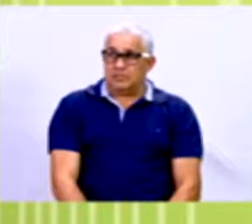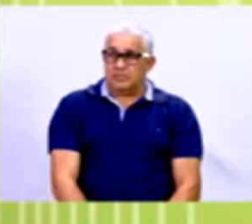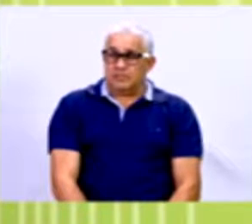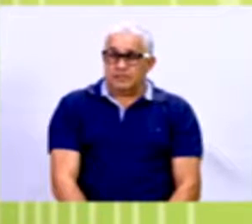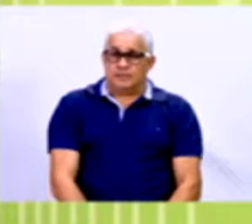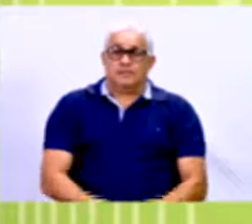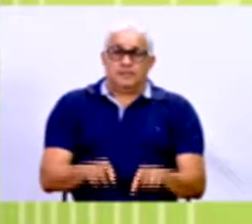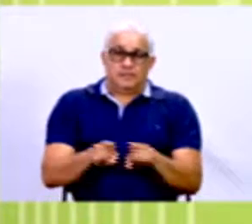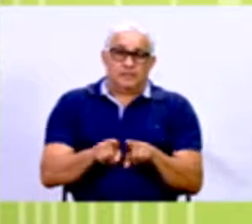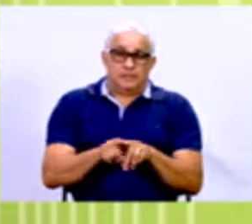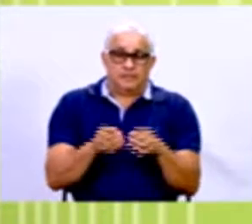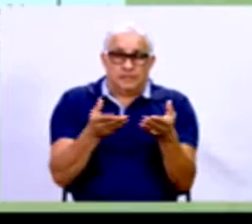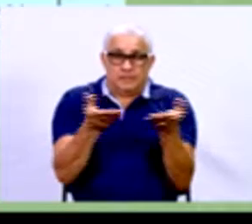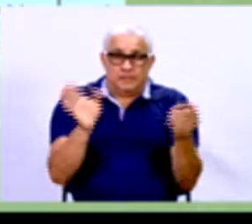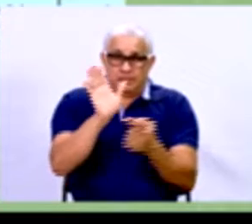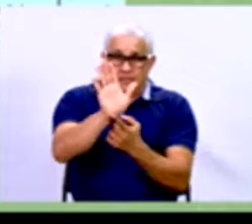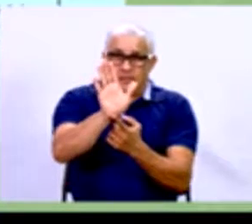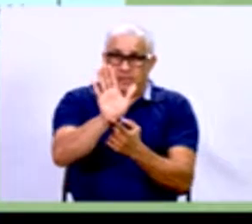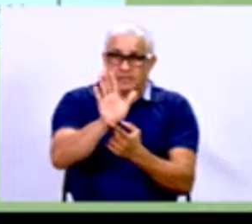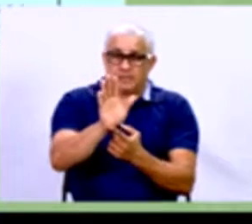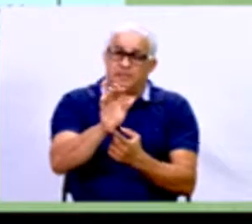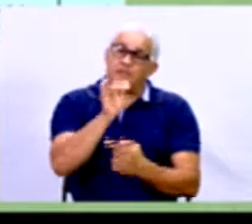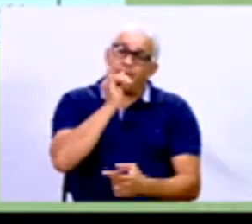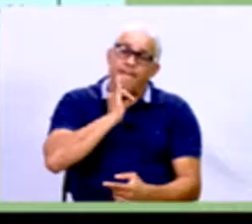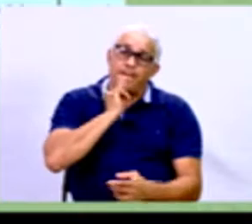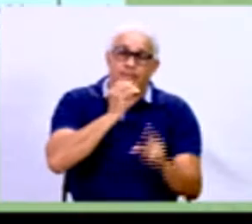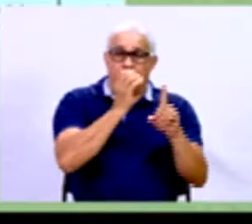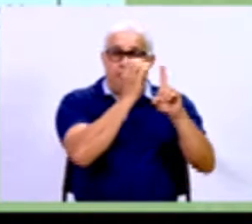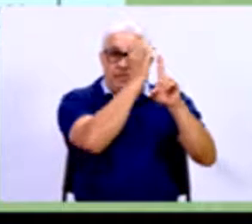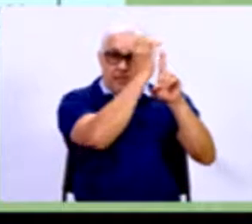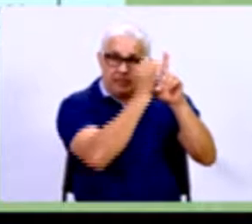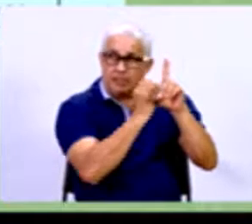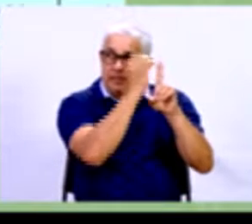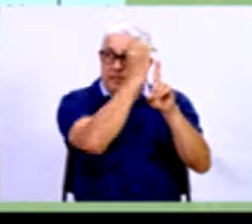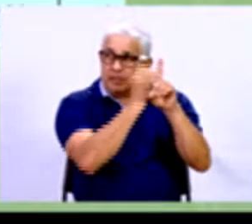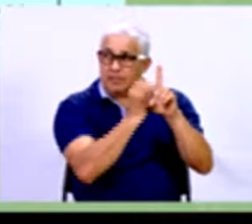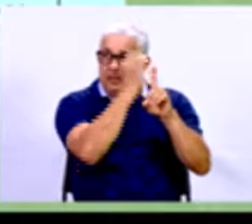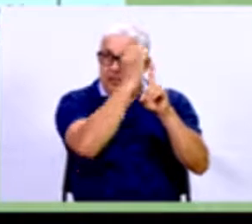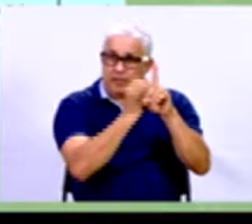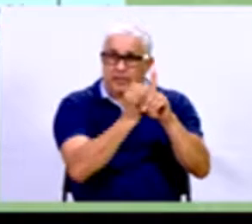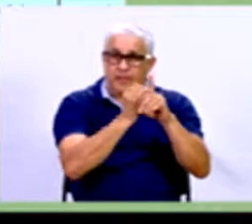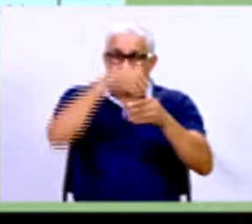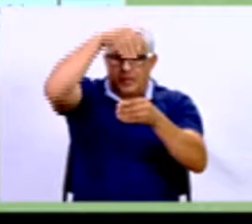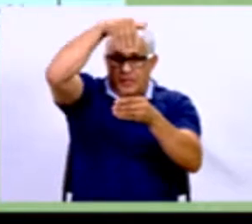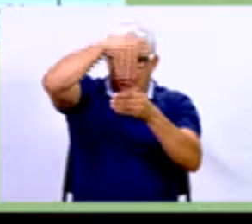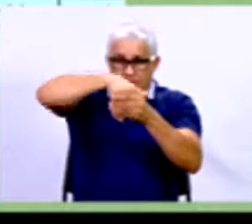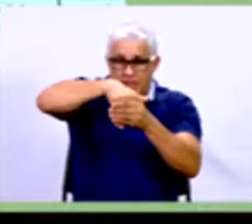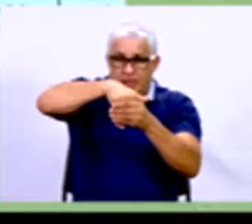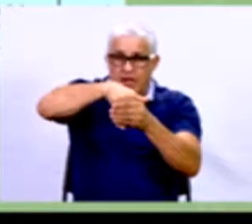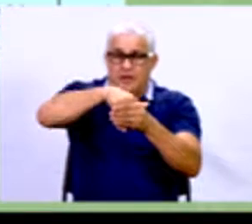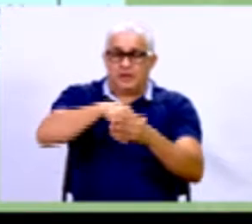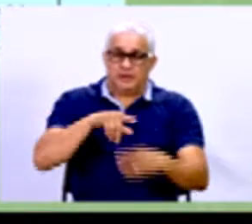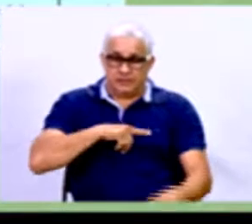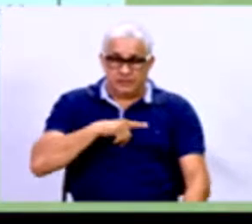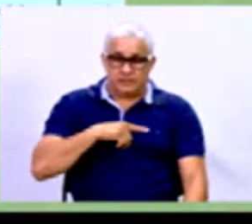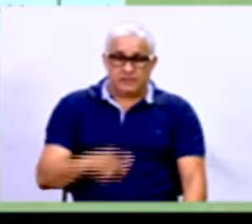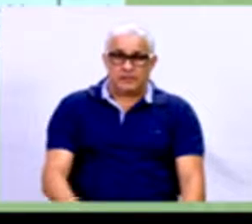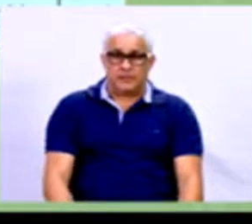Aqui nós trazemos para vocês um exemplo de um calendário de um processo eleitoral de uma CIPA. Vocês observam aí que